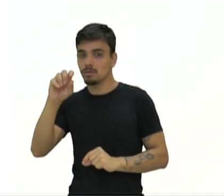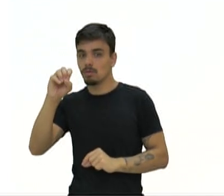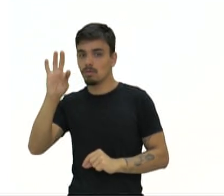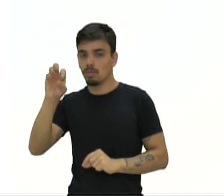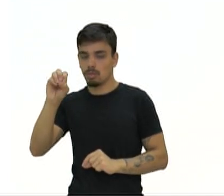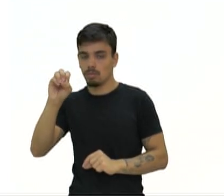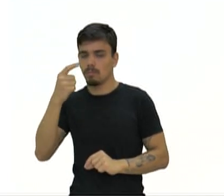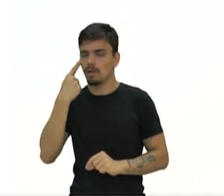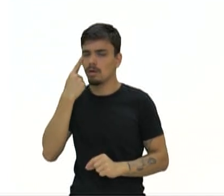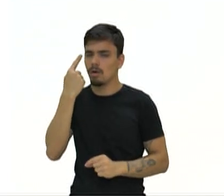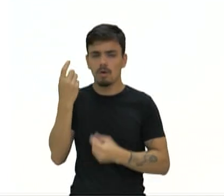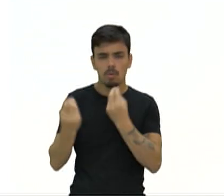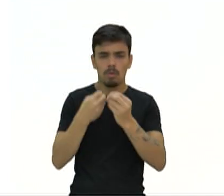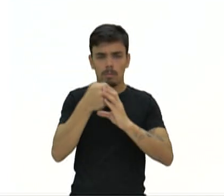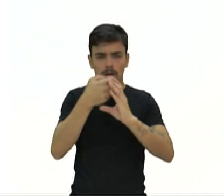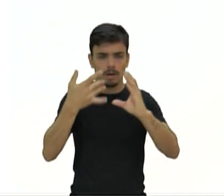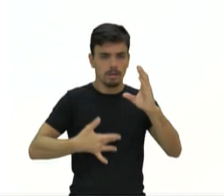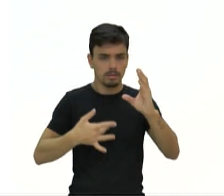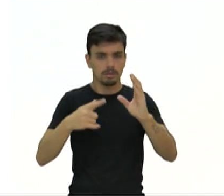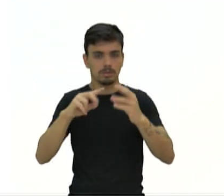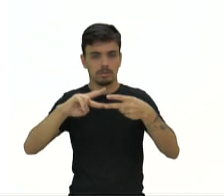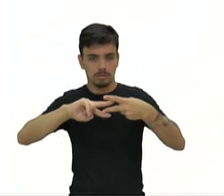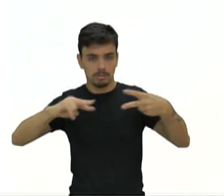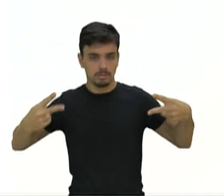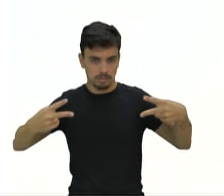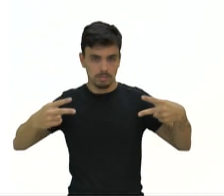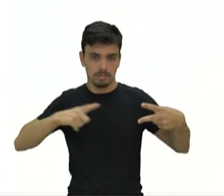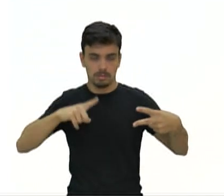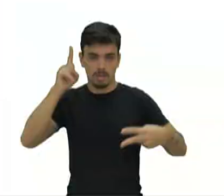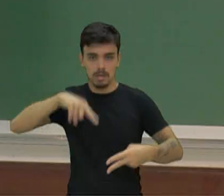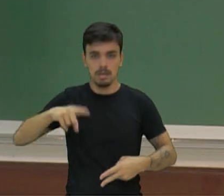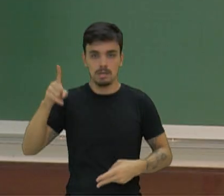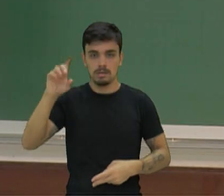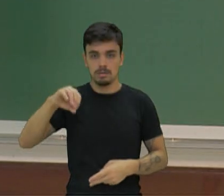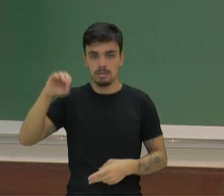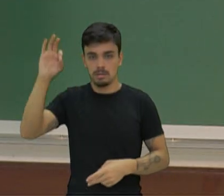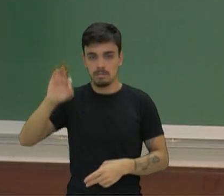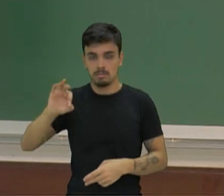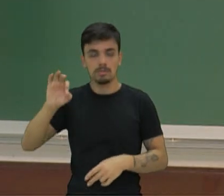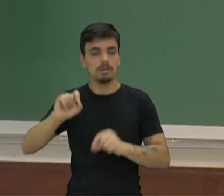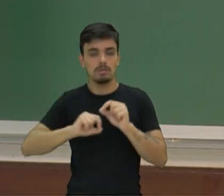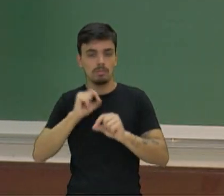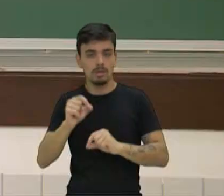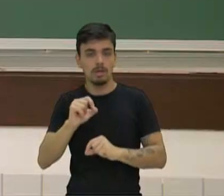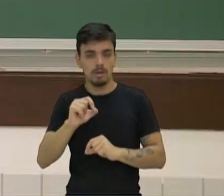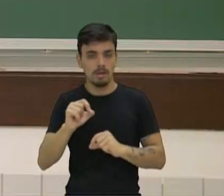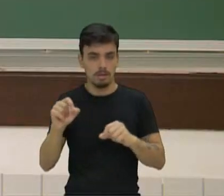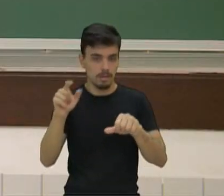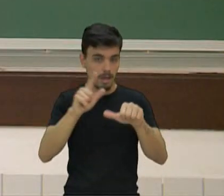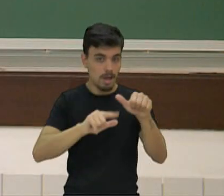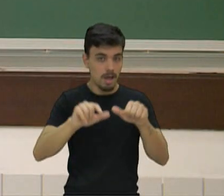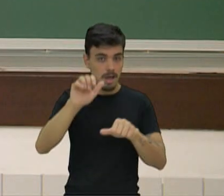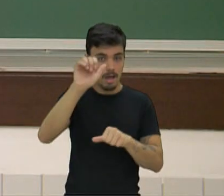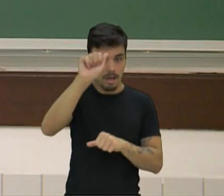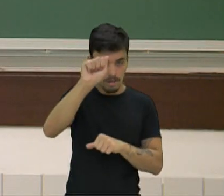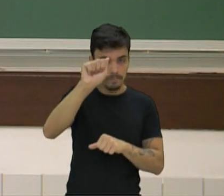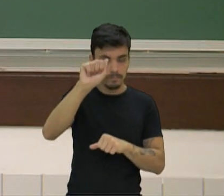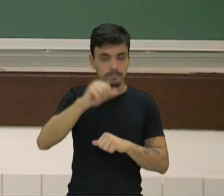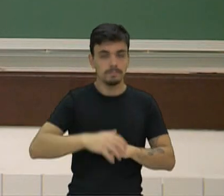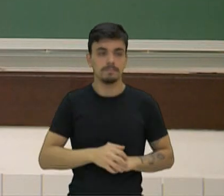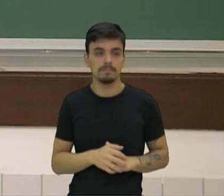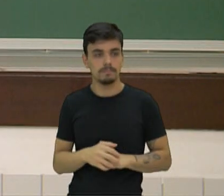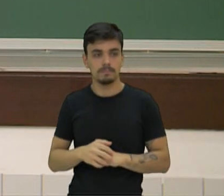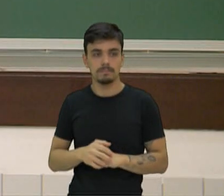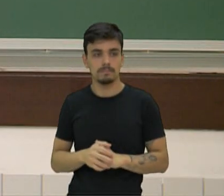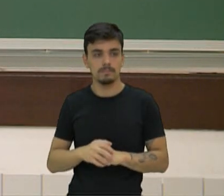as características genéticas, a informação genética é 100% da ovelha A. 100% da ovelha A. Beleza. Forma-se